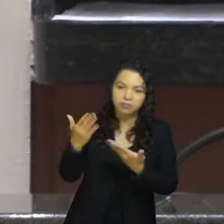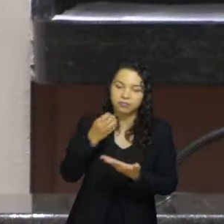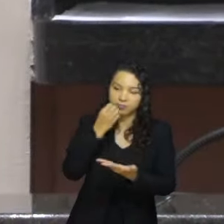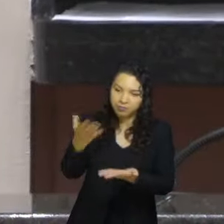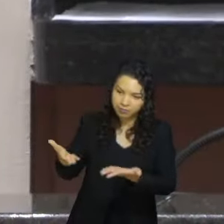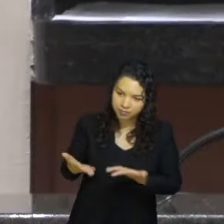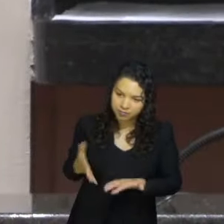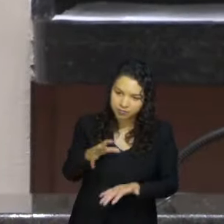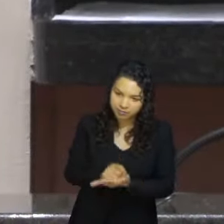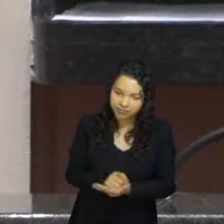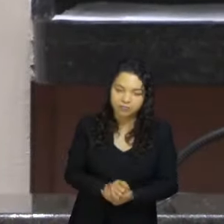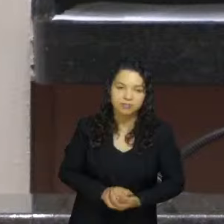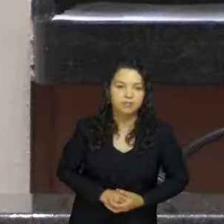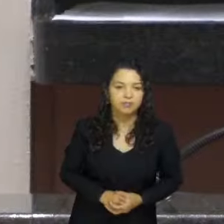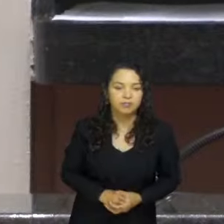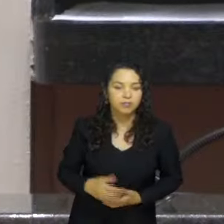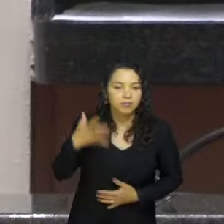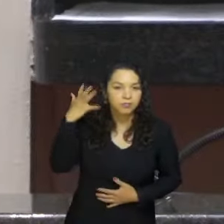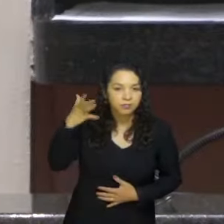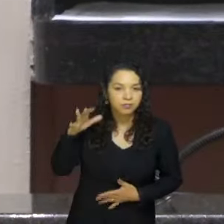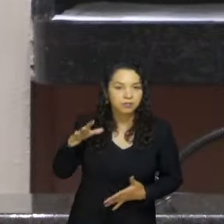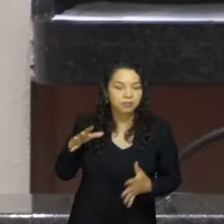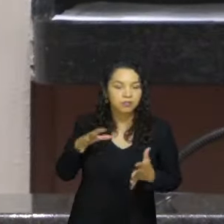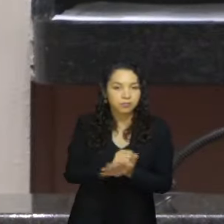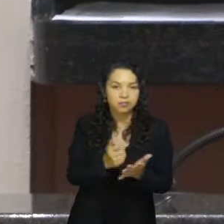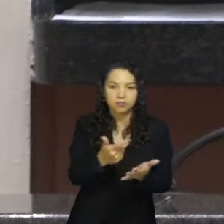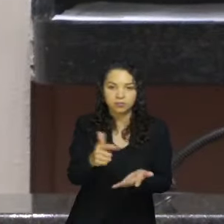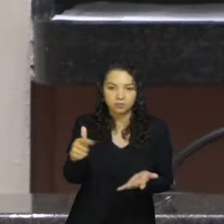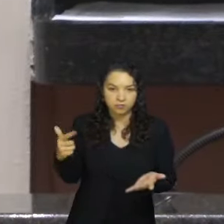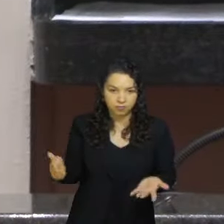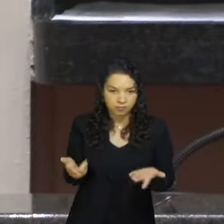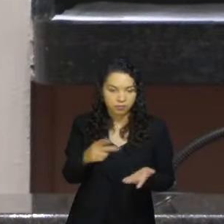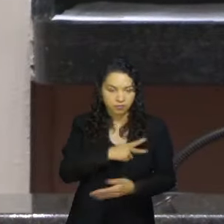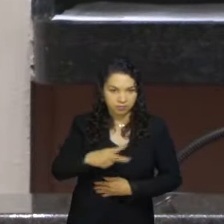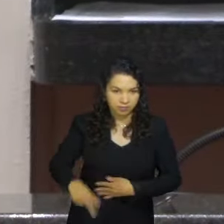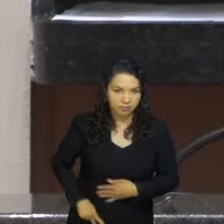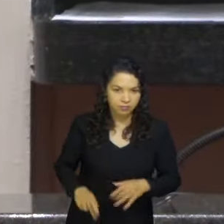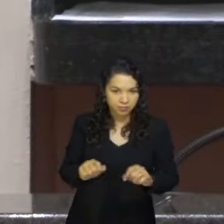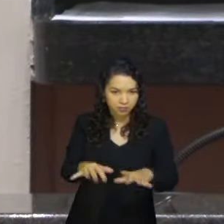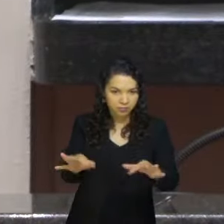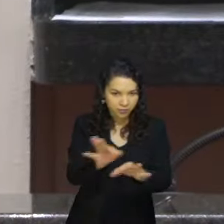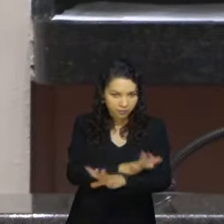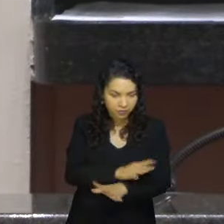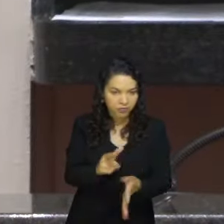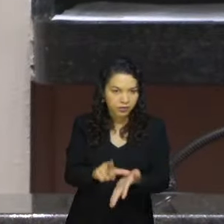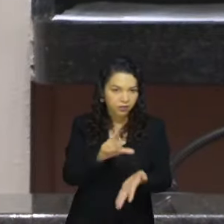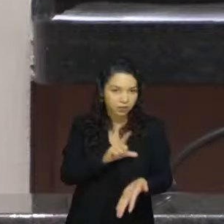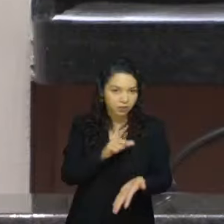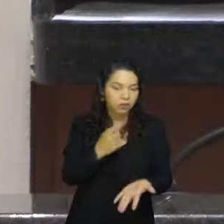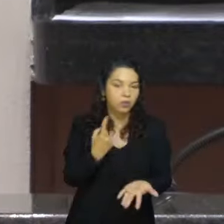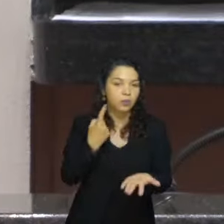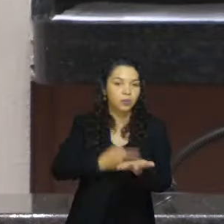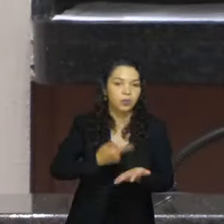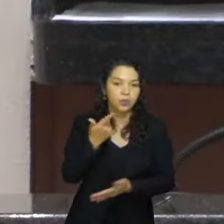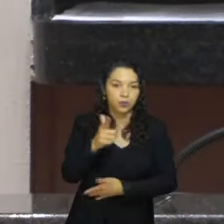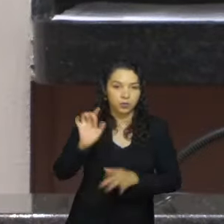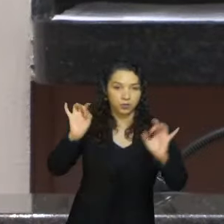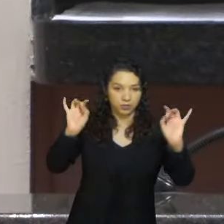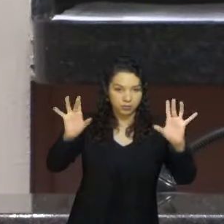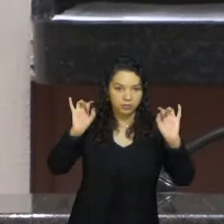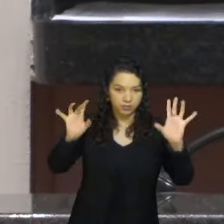registro. Bom, não havendo mais oradores inscritos, esta presidência, antes de encerrar a presente sessão, convoca outra especial